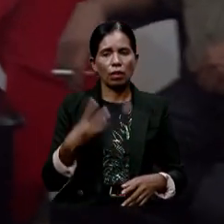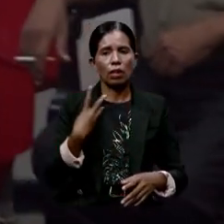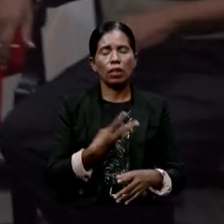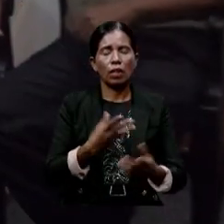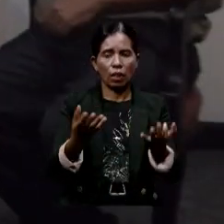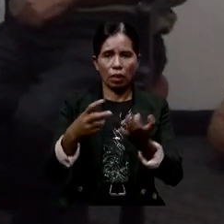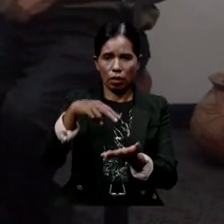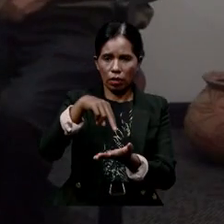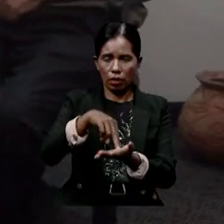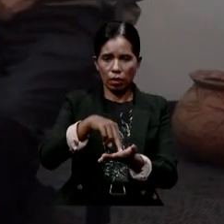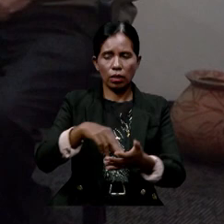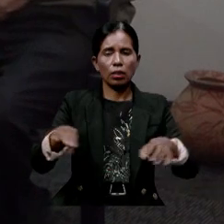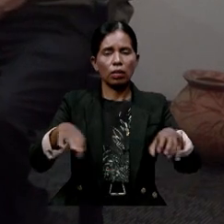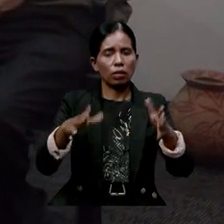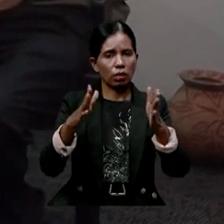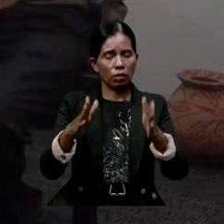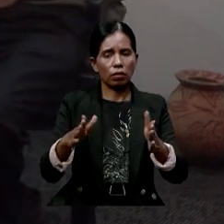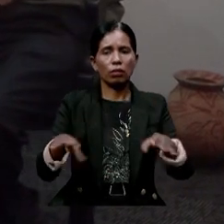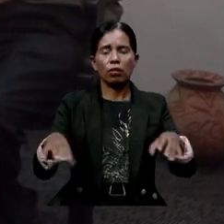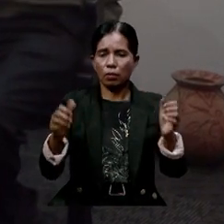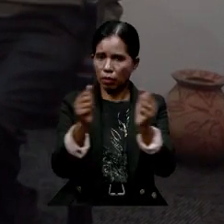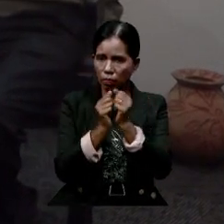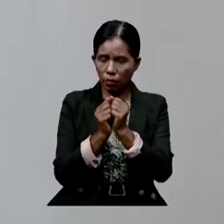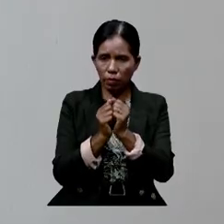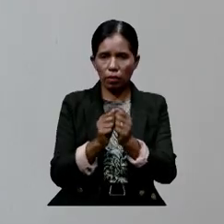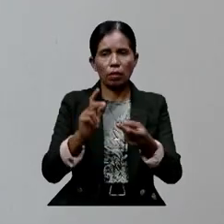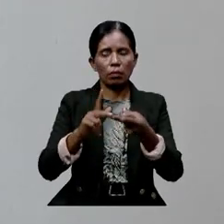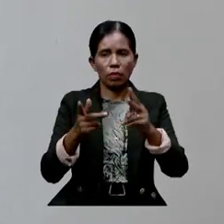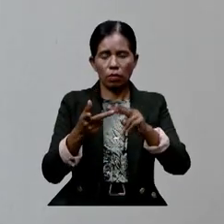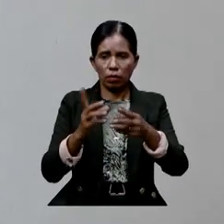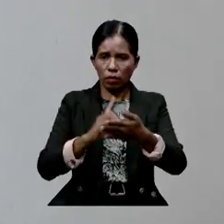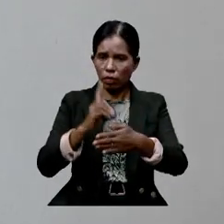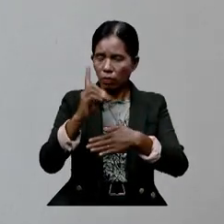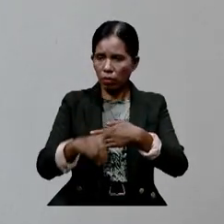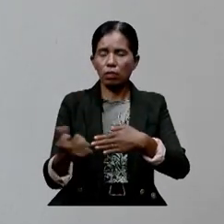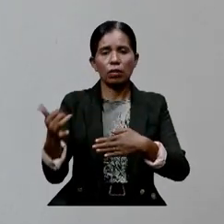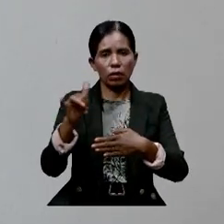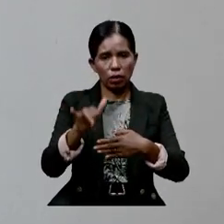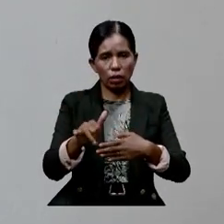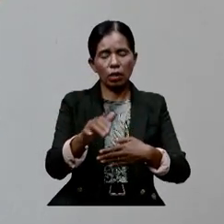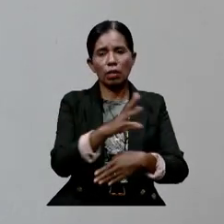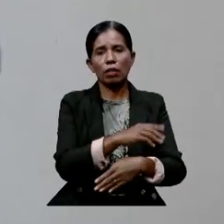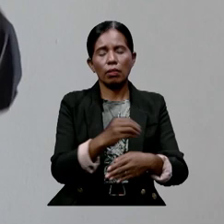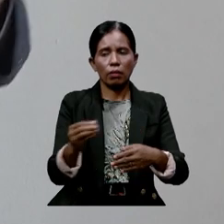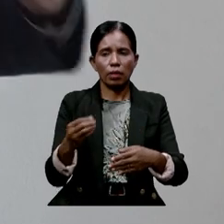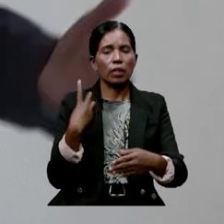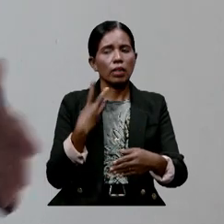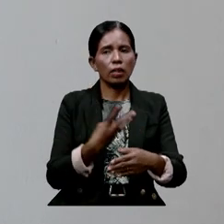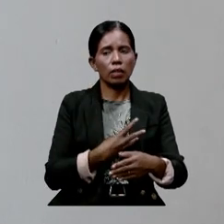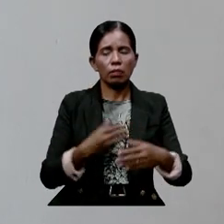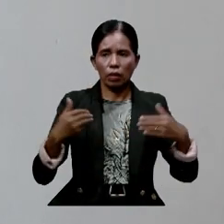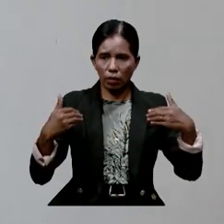Itacaracari, sistema IDA de serviço ao mútuo parceiro desenvolvimento, não é maca, itamaxe